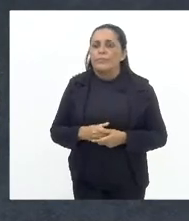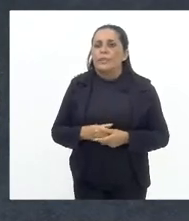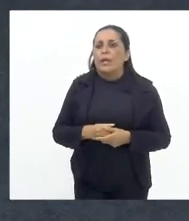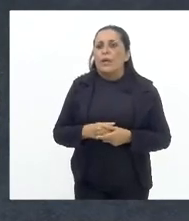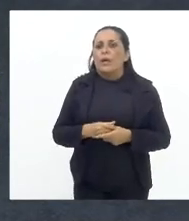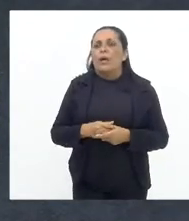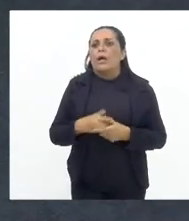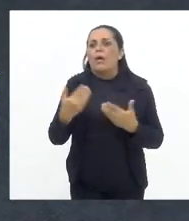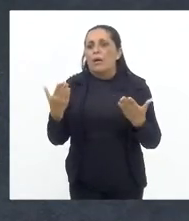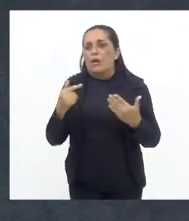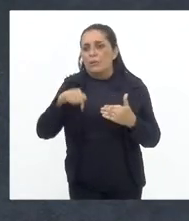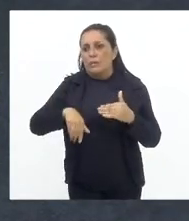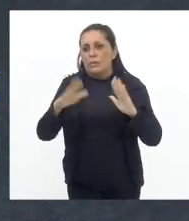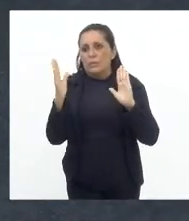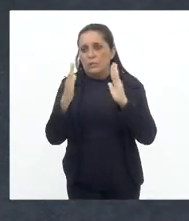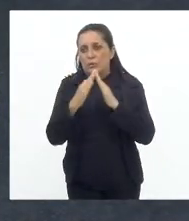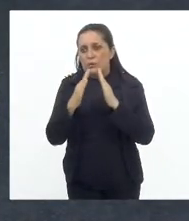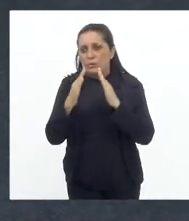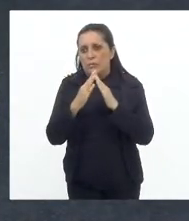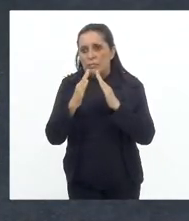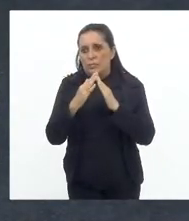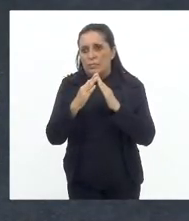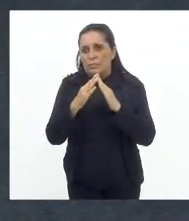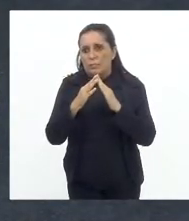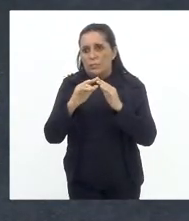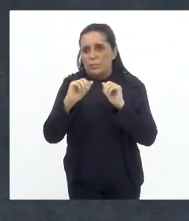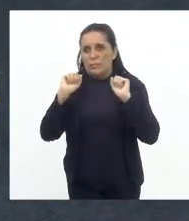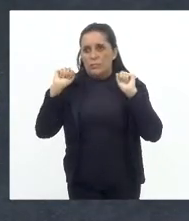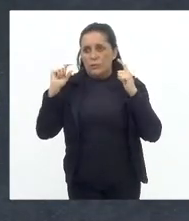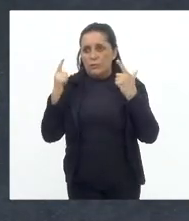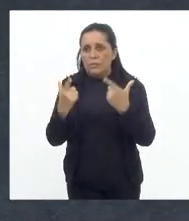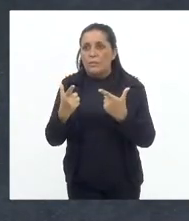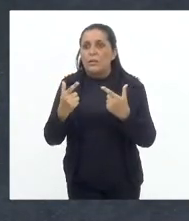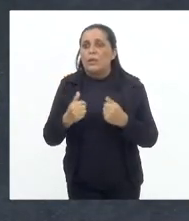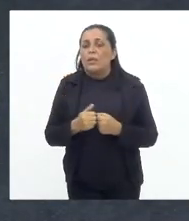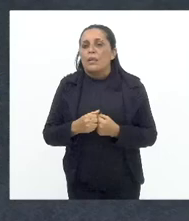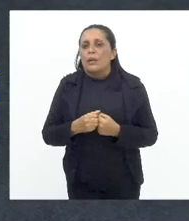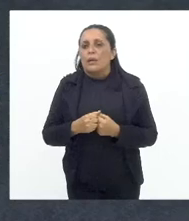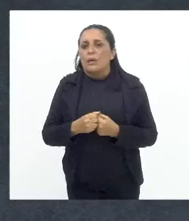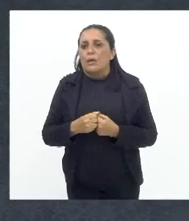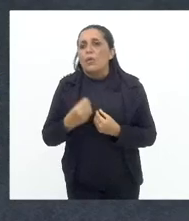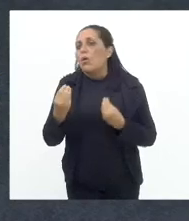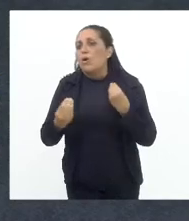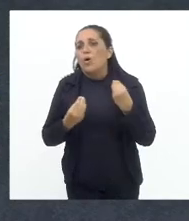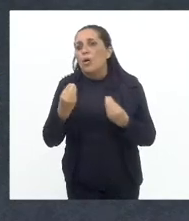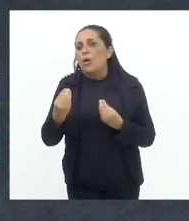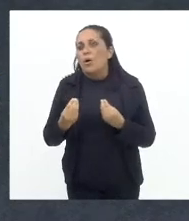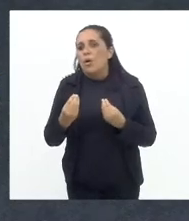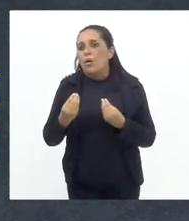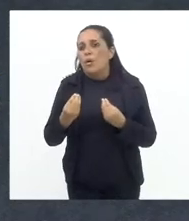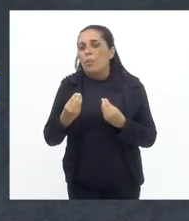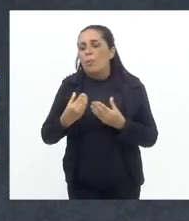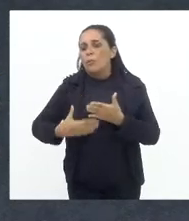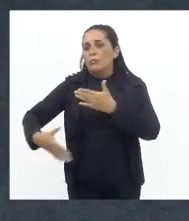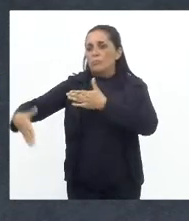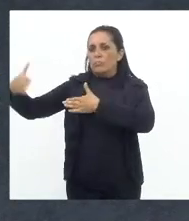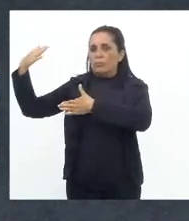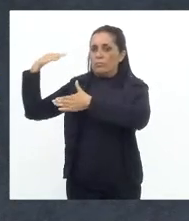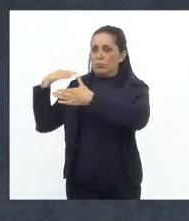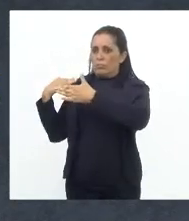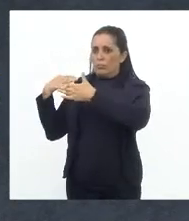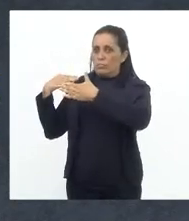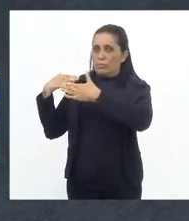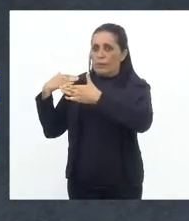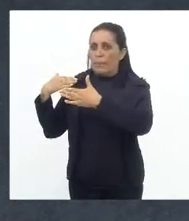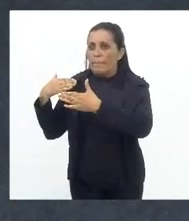debate aqui nessa casa é justamente a questão do antagonismo de ideias é